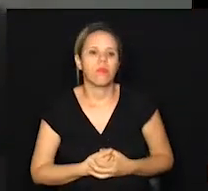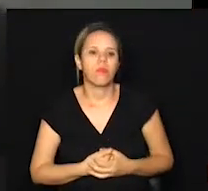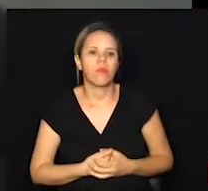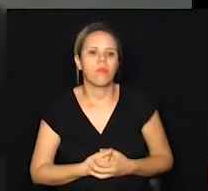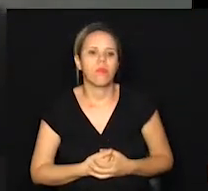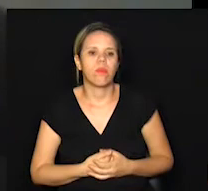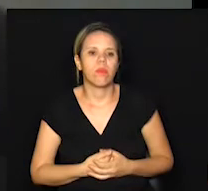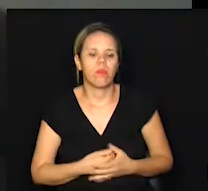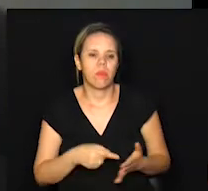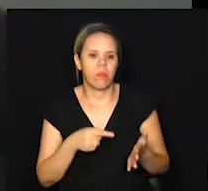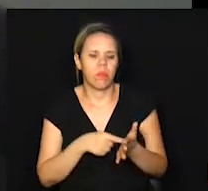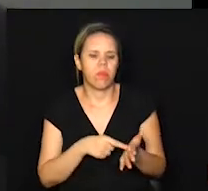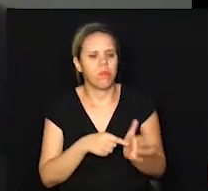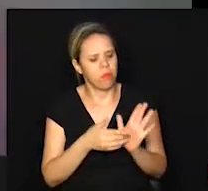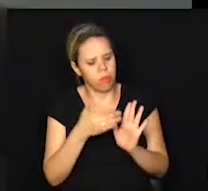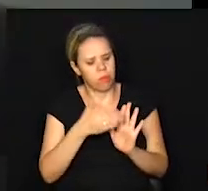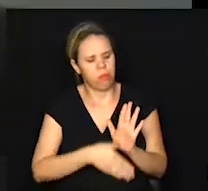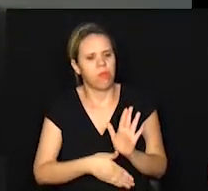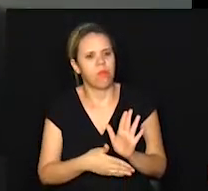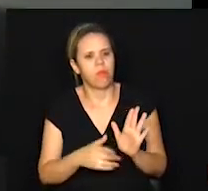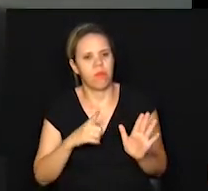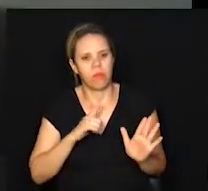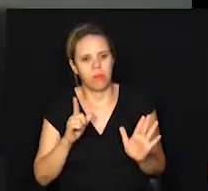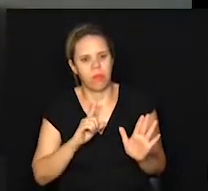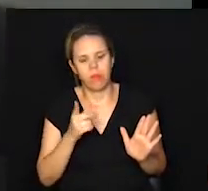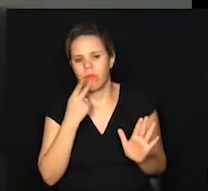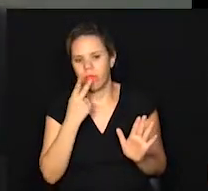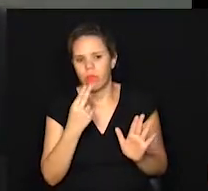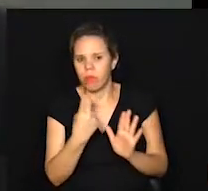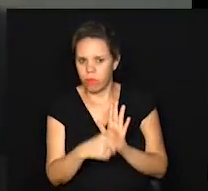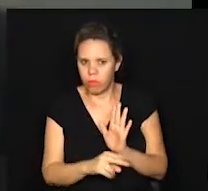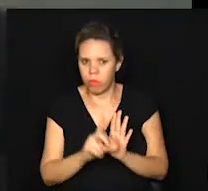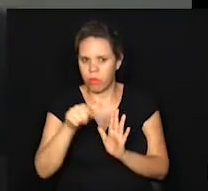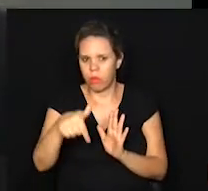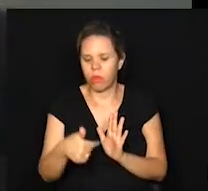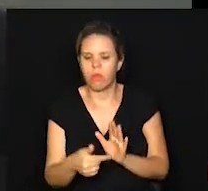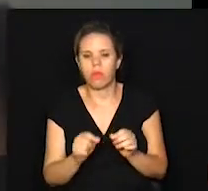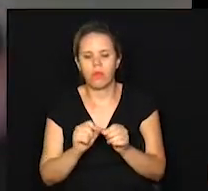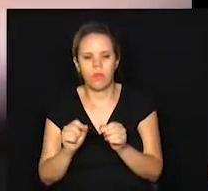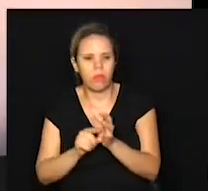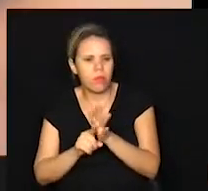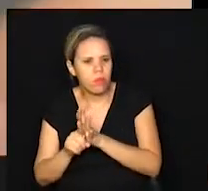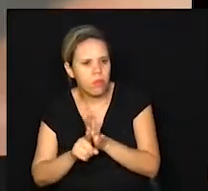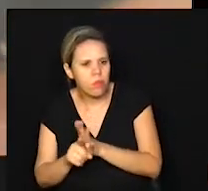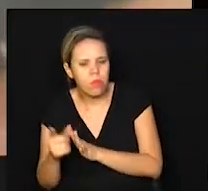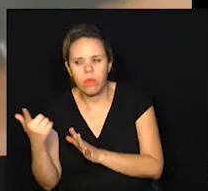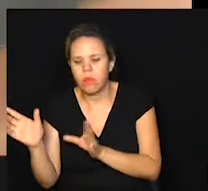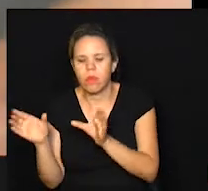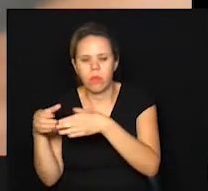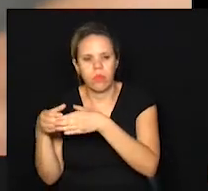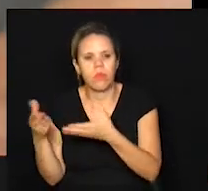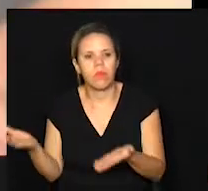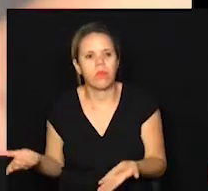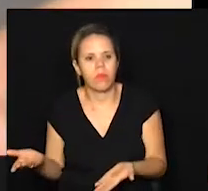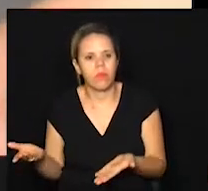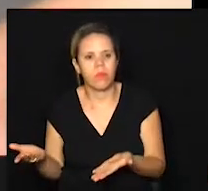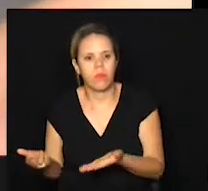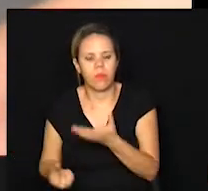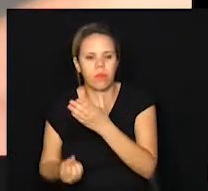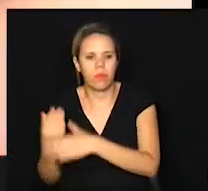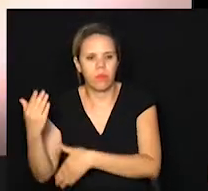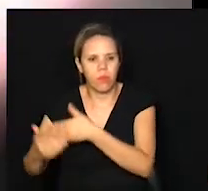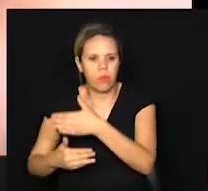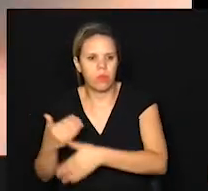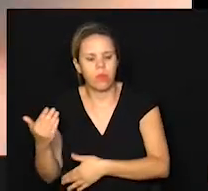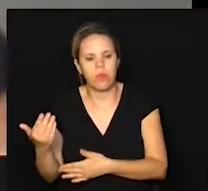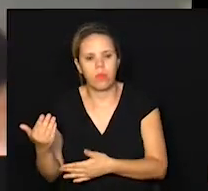na denúncia por escrito. E foram, claro, mencionados novamente na oitiva. Aquela oitiva, que transcorreu dessa maneira